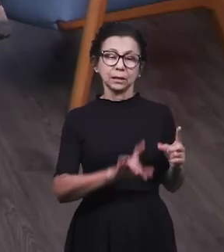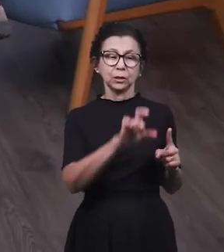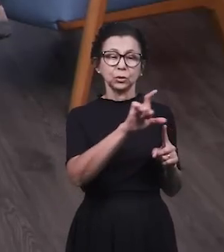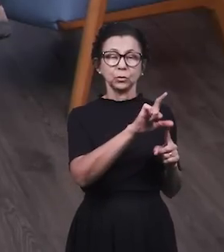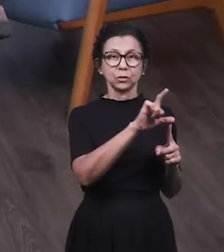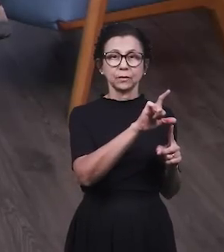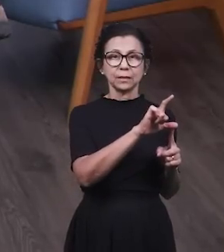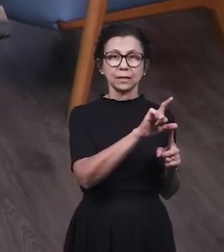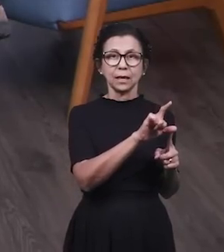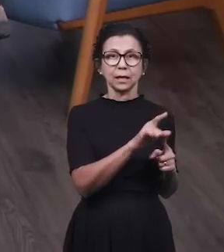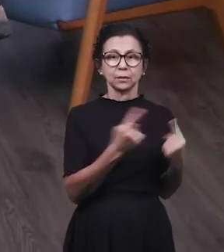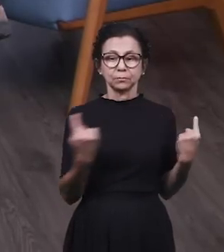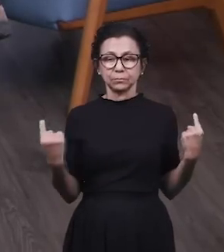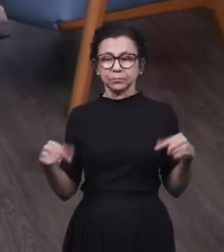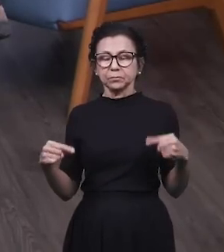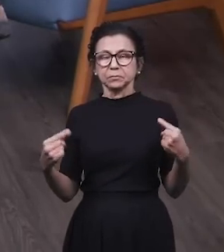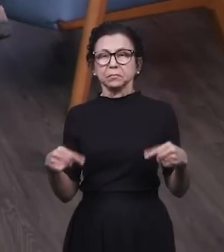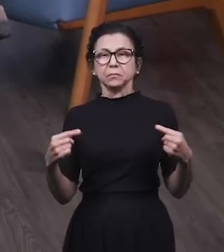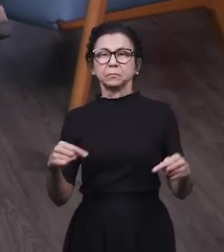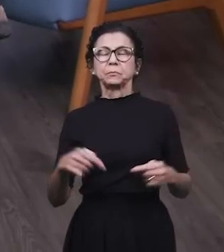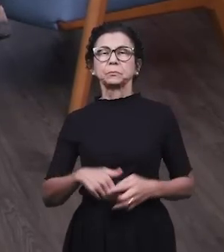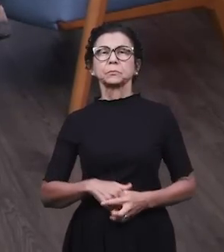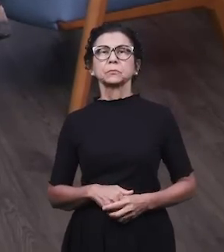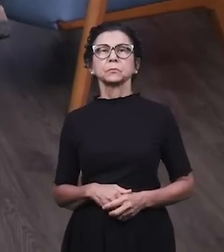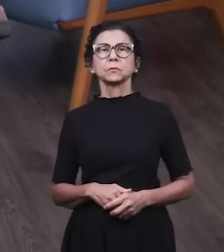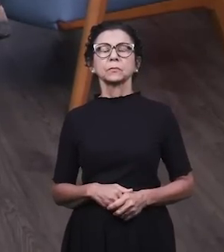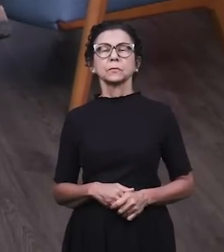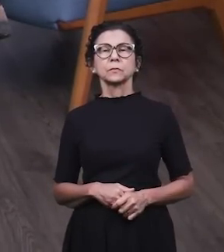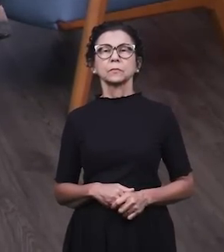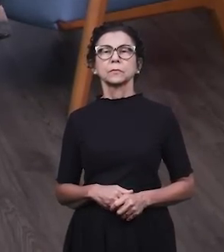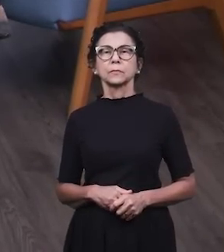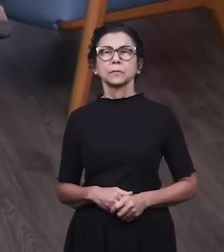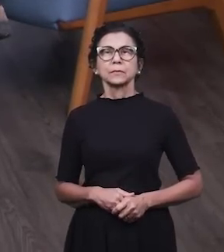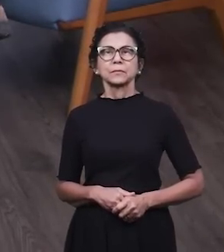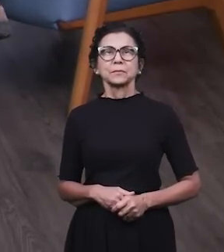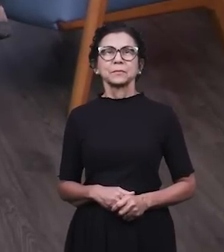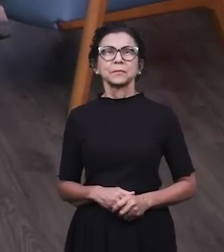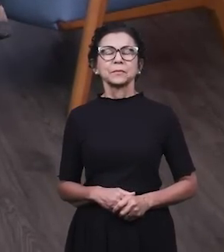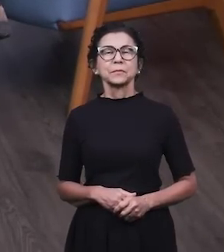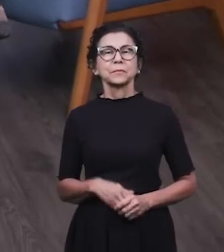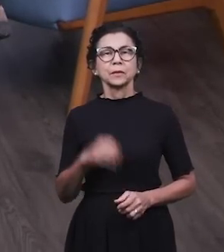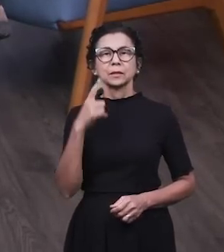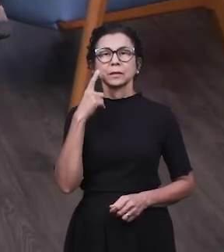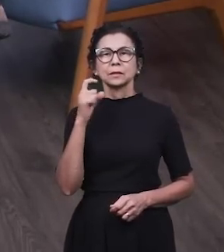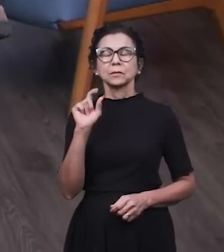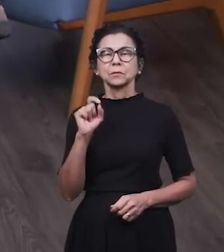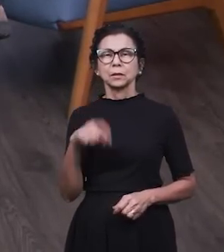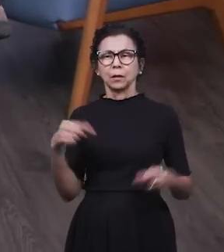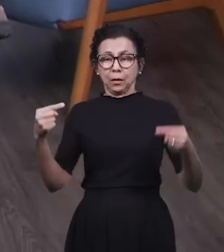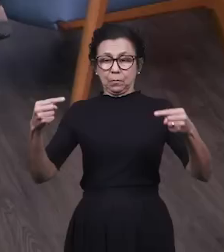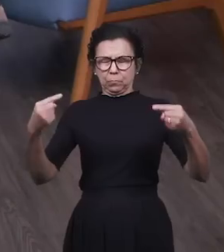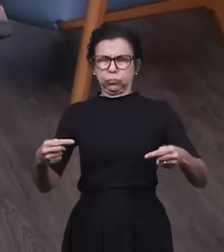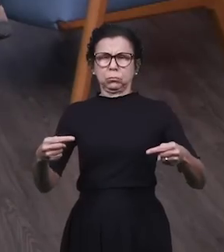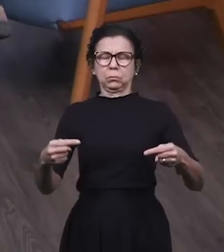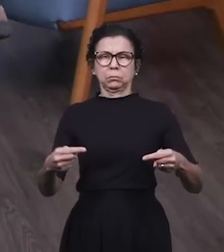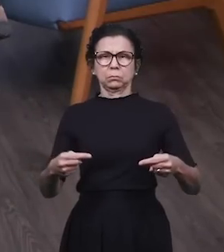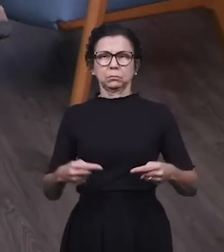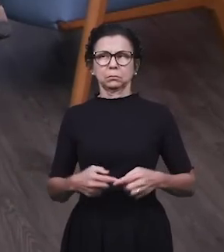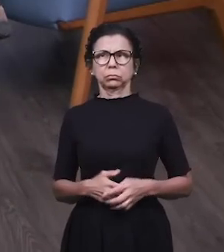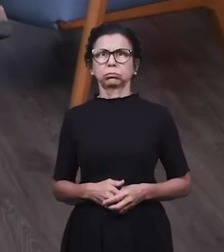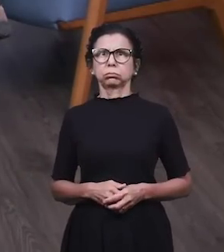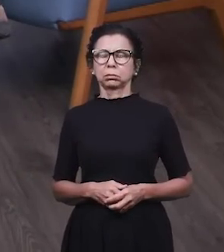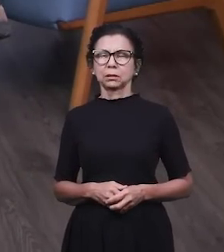isso, Daniel? É isso mesmo. É interessante que a oposição é tão grande, que